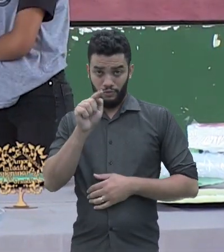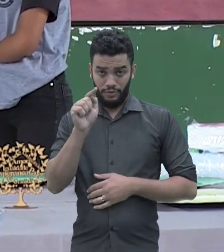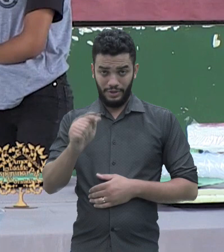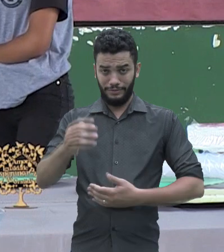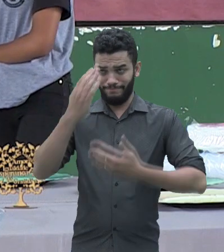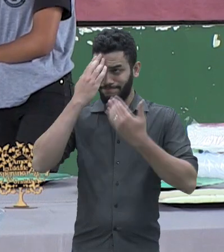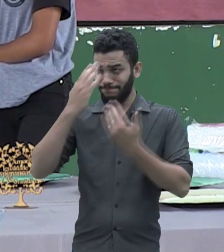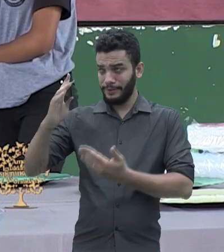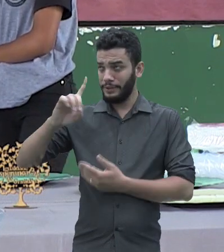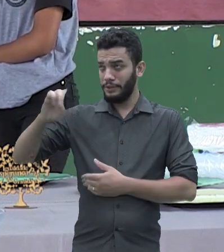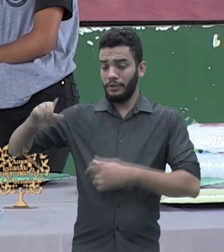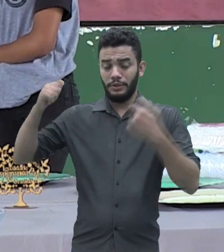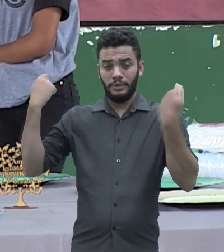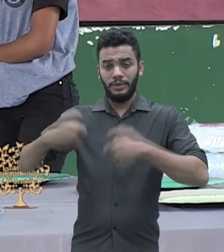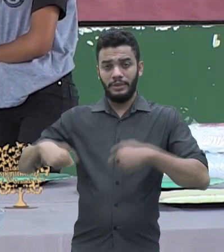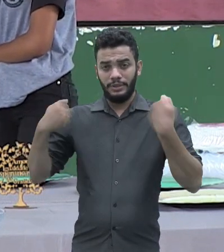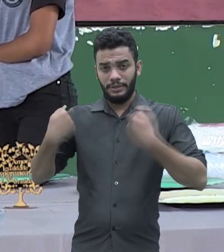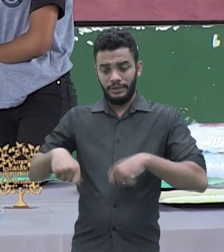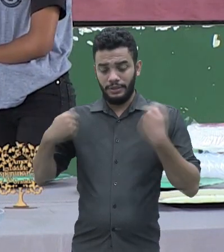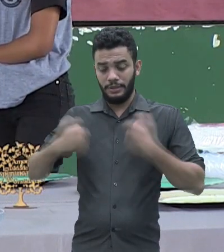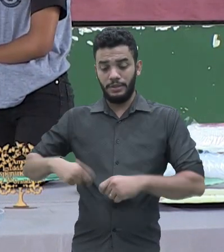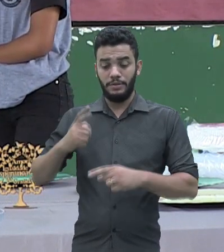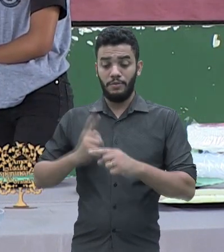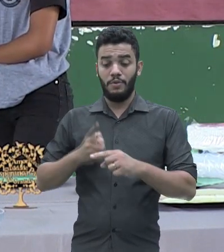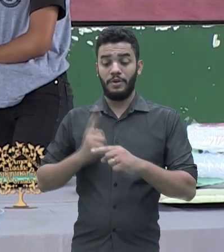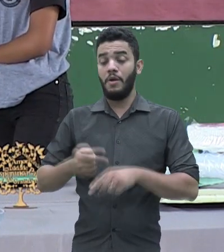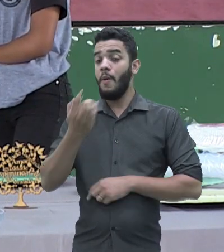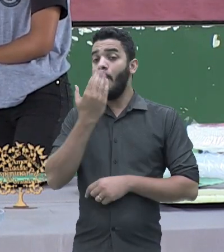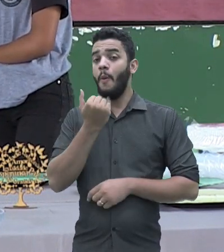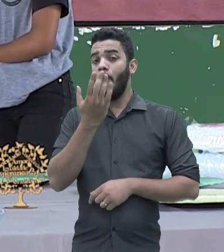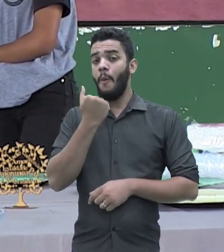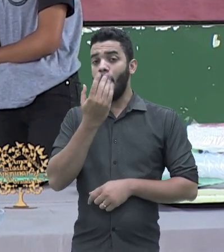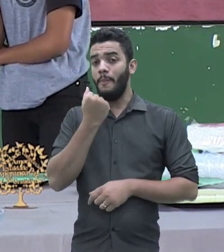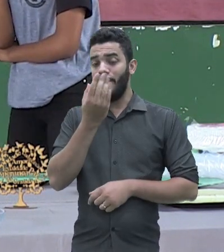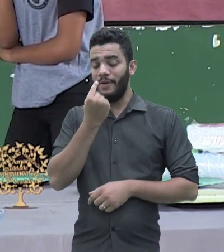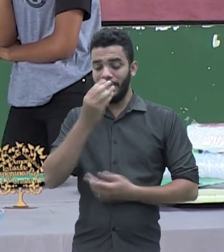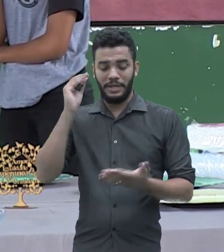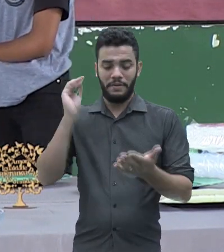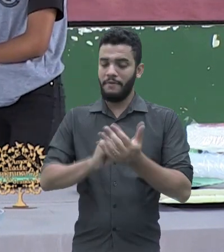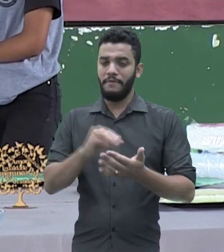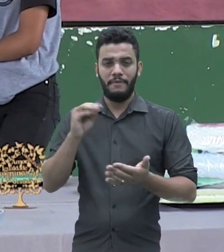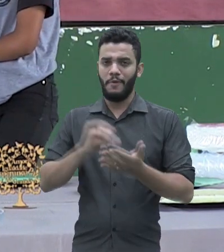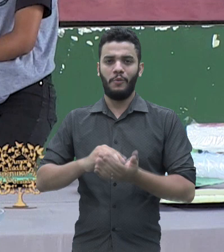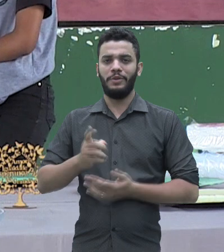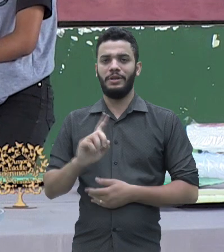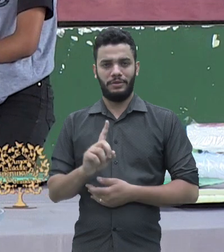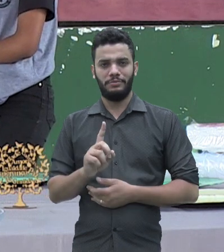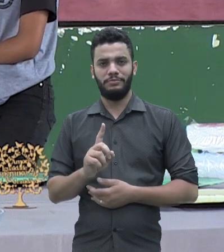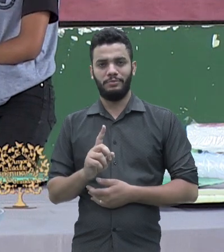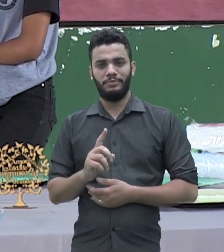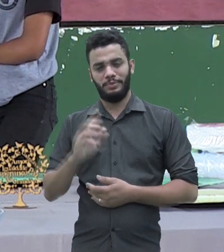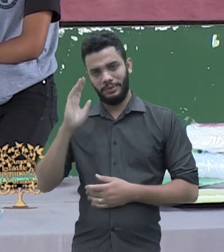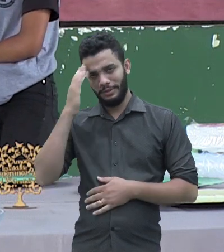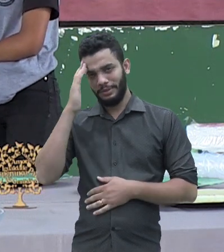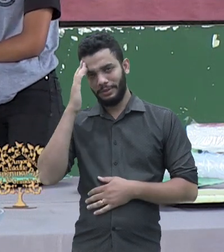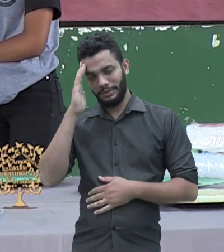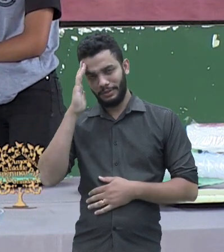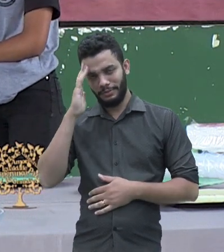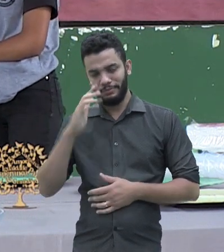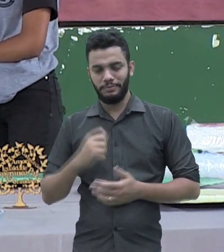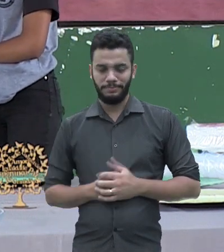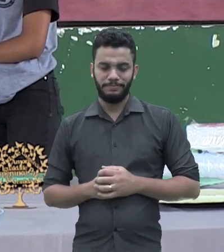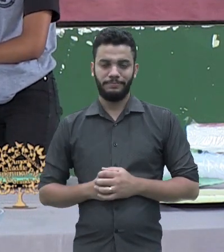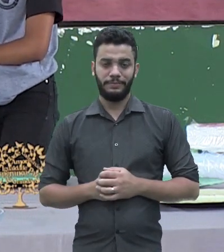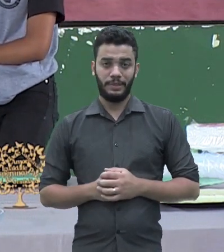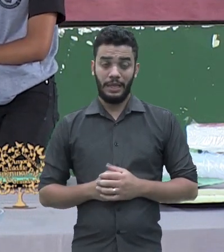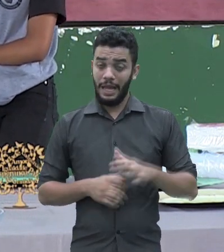né? Give thanks for a little. Então, às vezes você está em casa, você reclama muito, às vezes você tem muita coisa, né? Muita